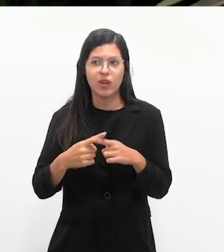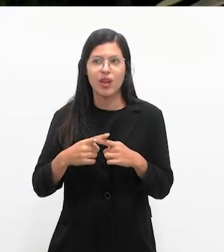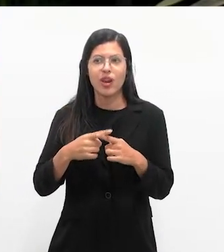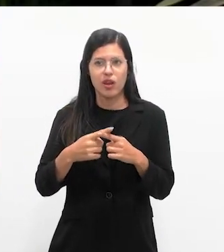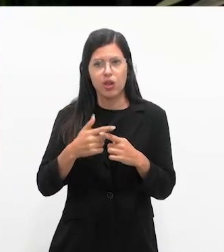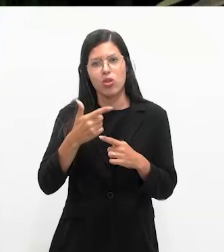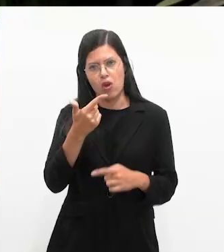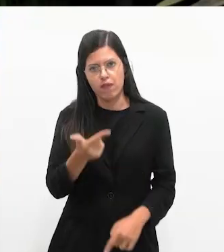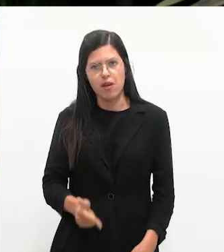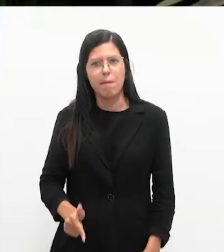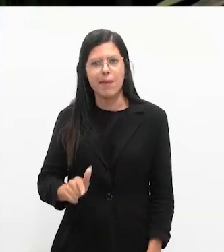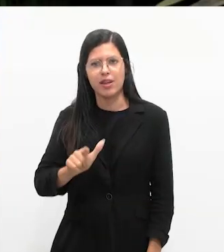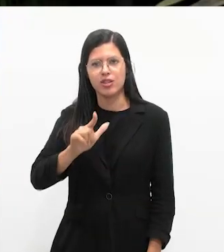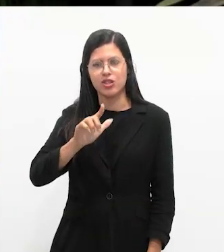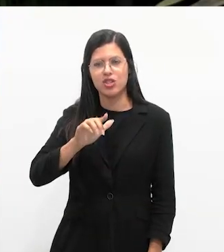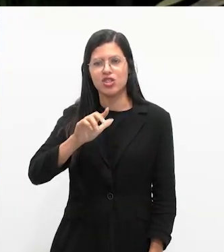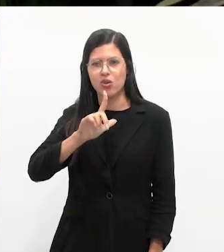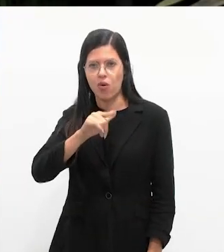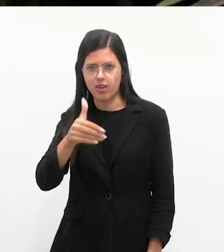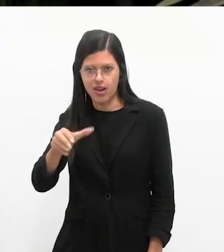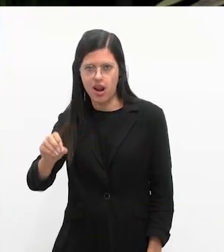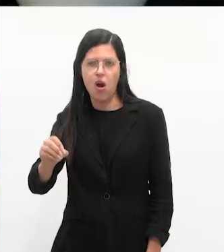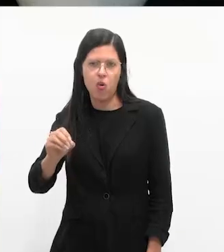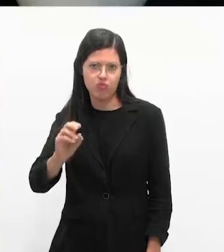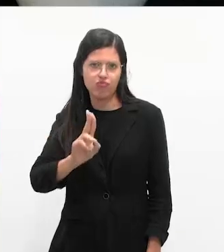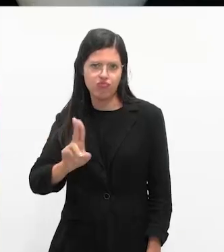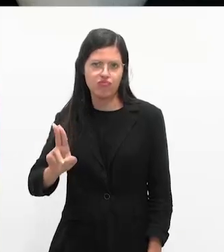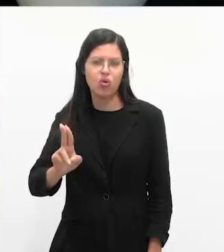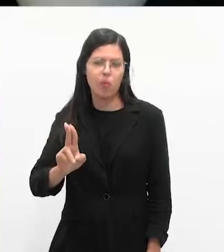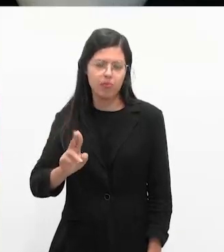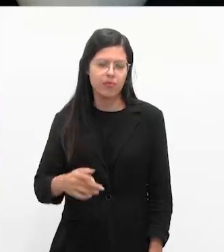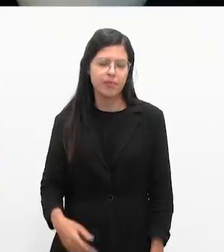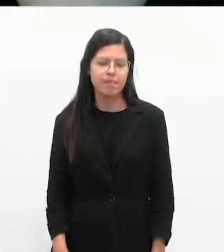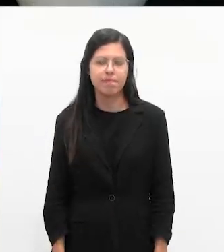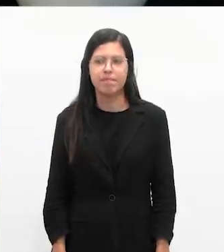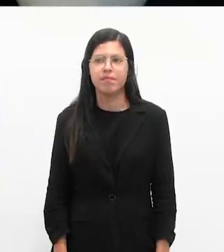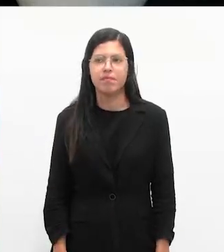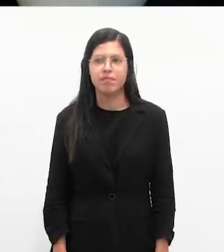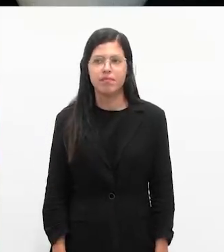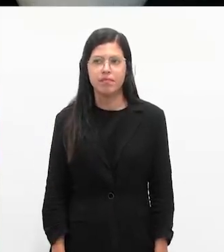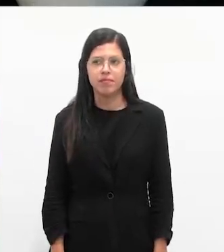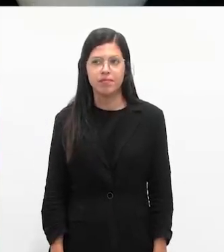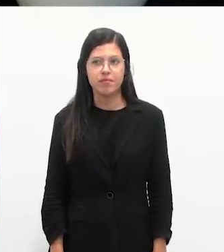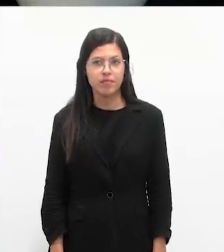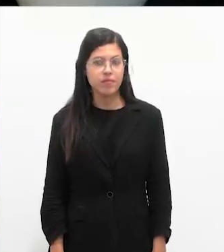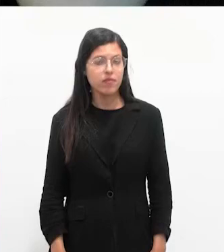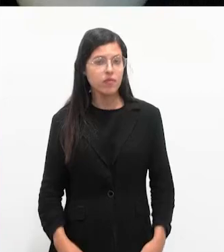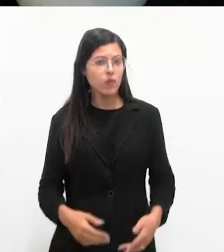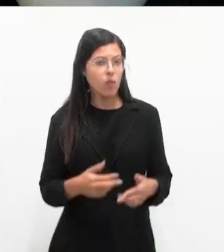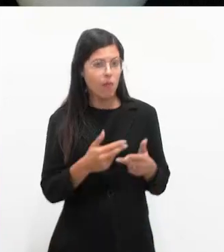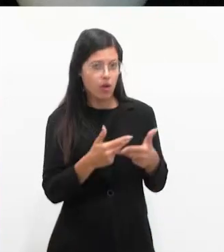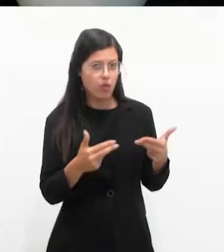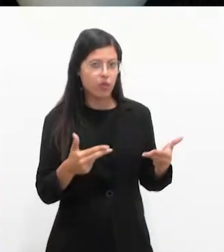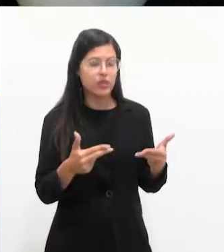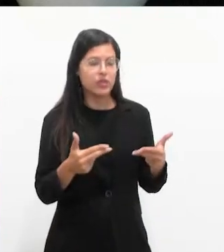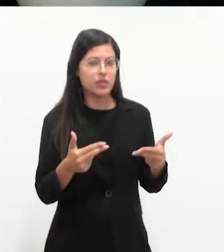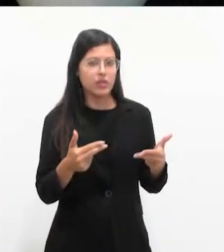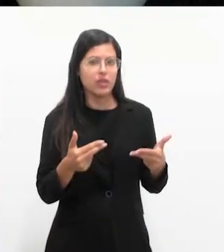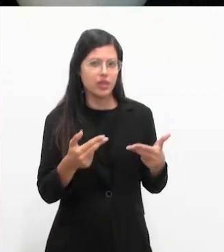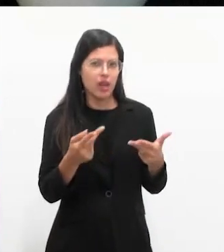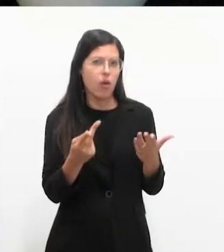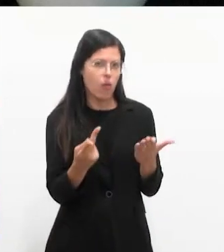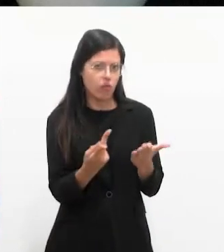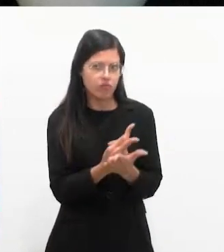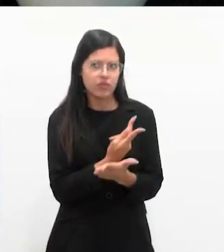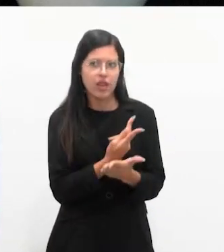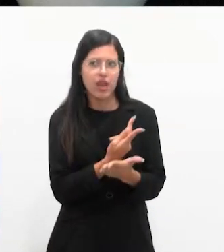novamente o nome Leão para o papado, né? Porque uma coisa que é um absurdo, mas acontece,